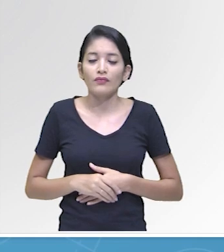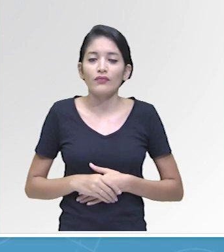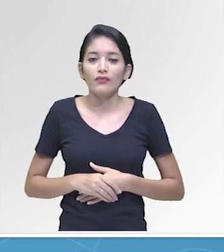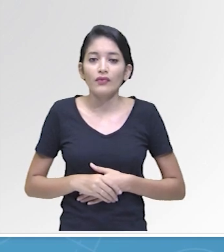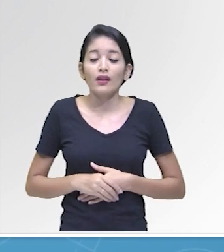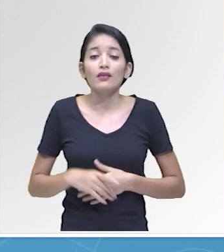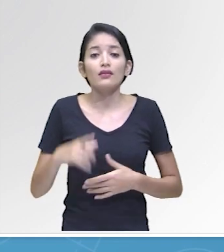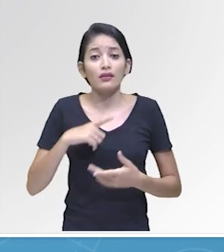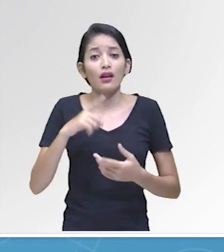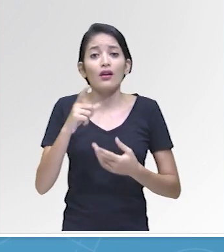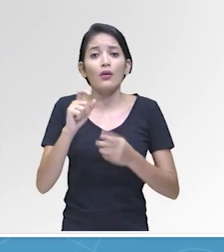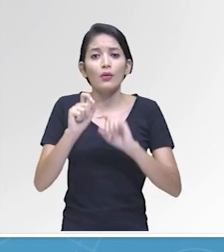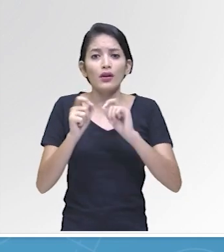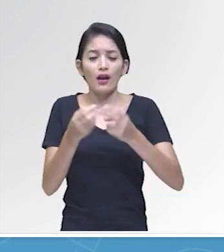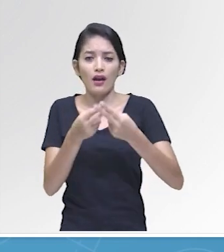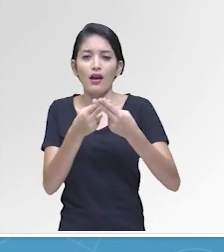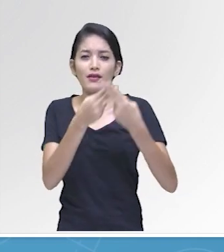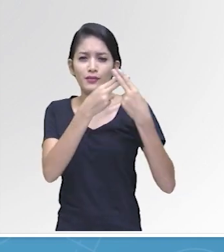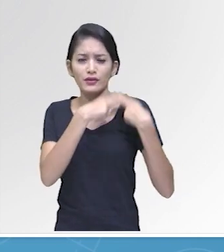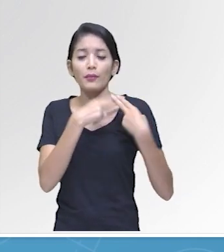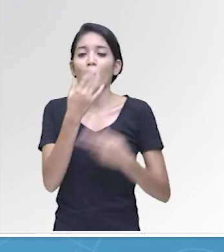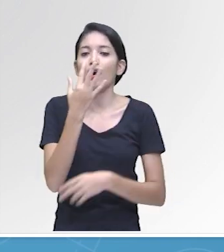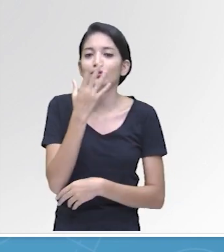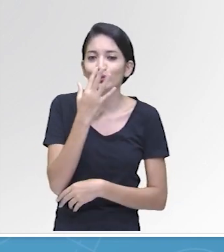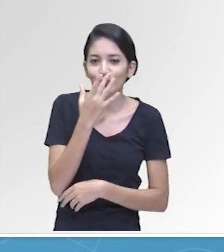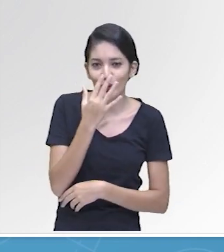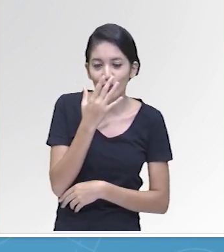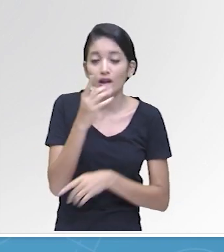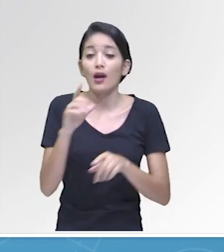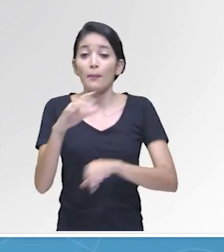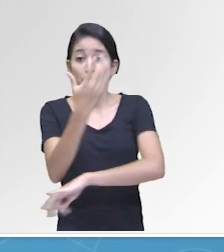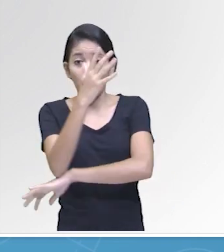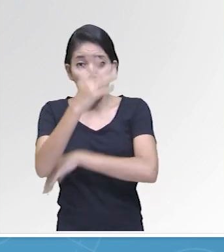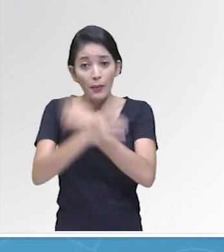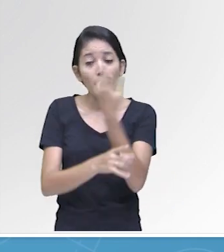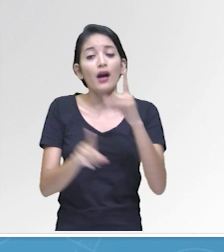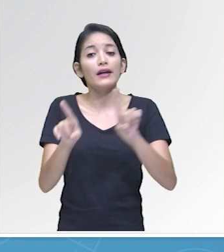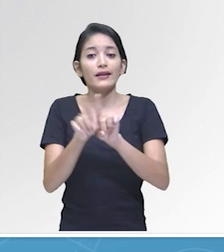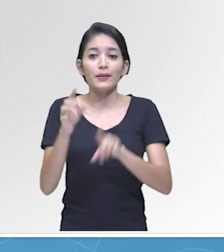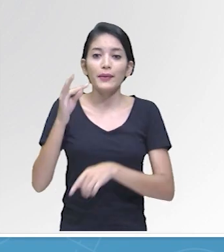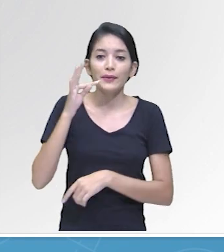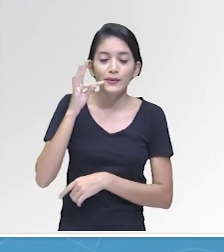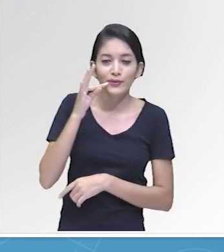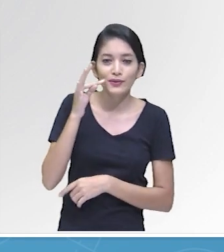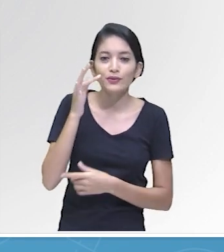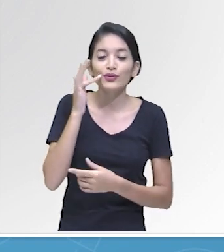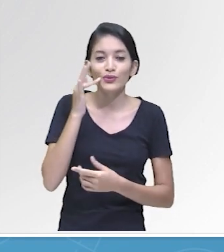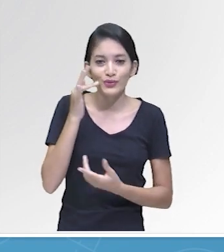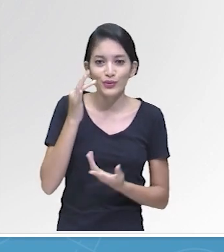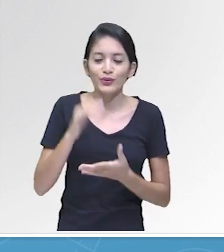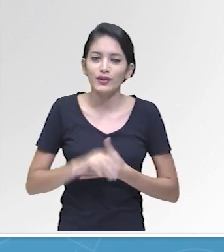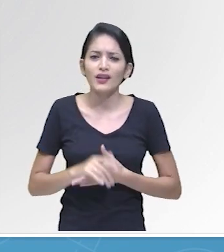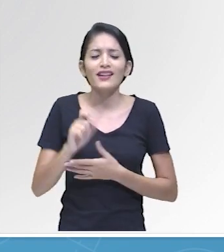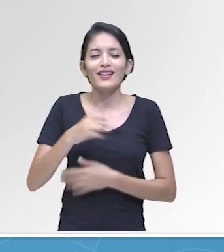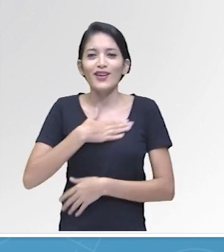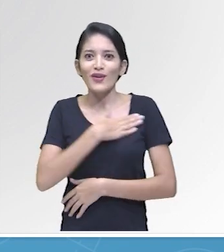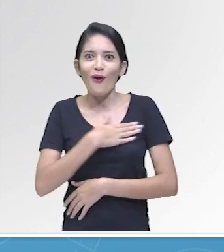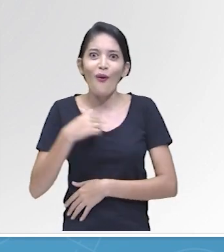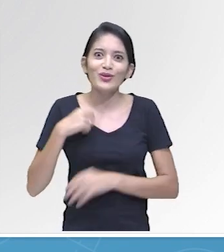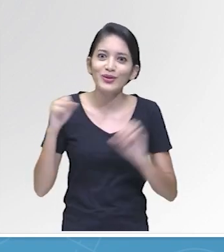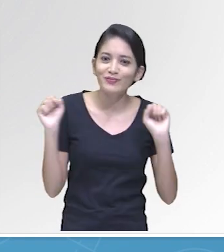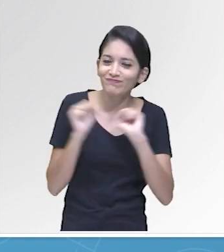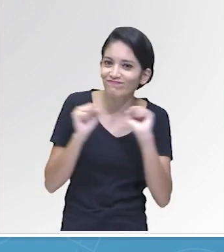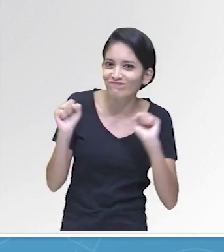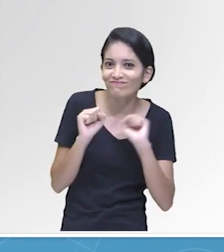são responsáveis pela coloração, tanto das plantas quanto dos frutos. E aí a gente trouxe para você, quem gosta, eu adoro,